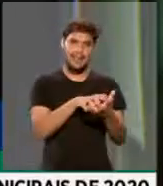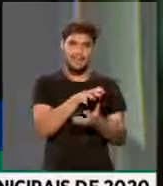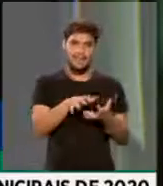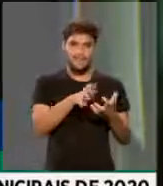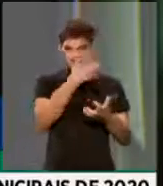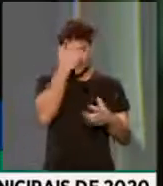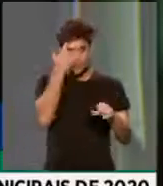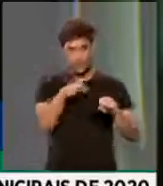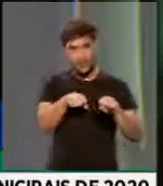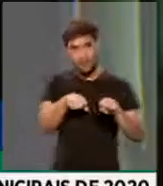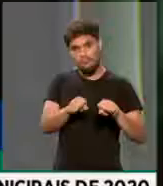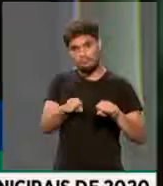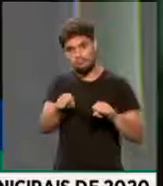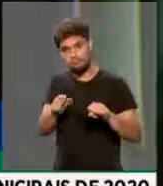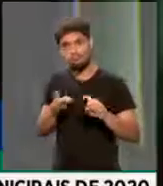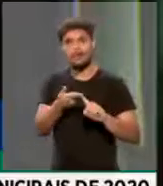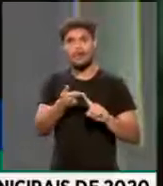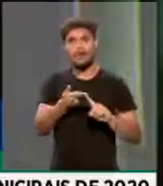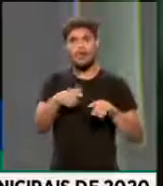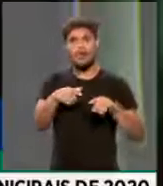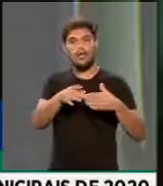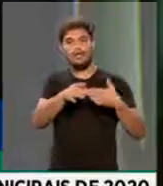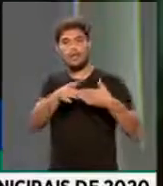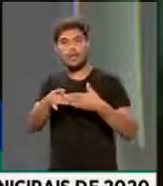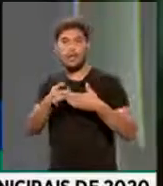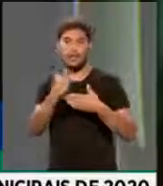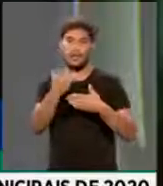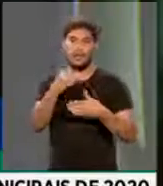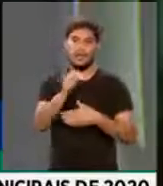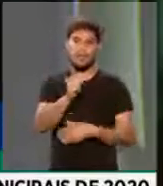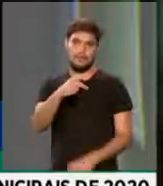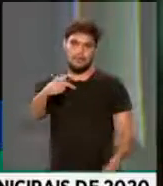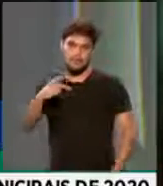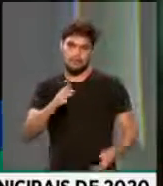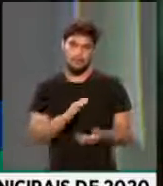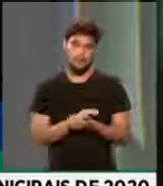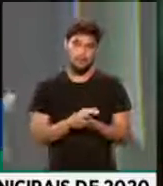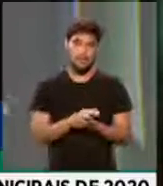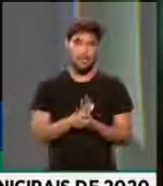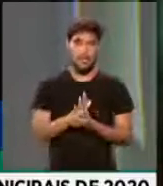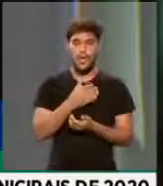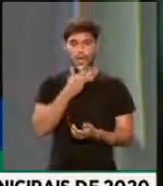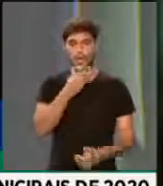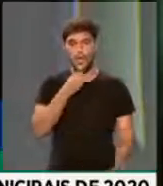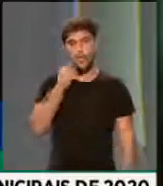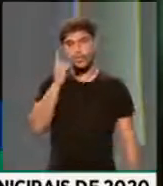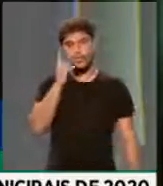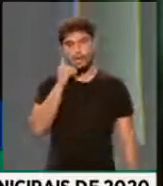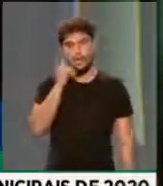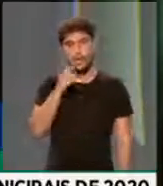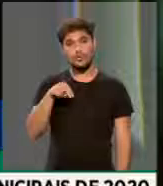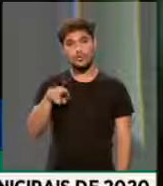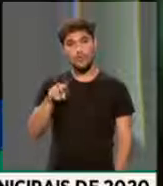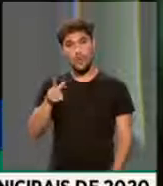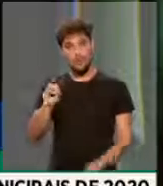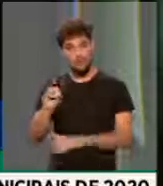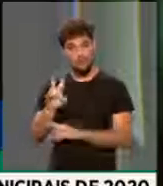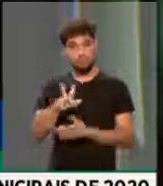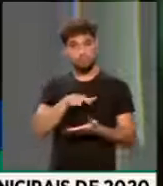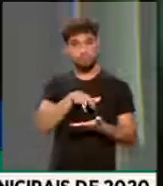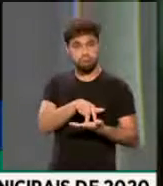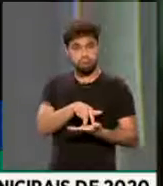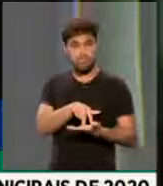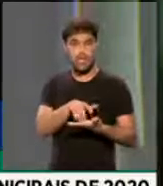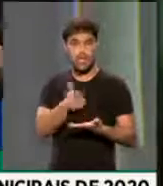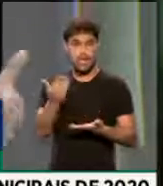aplicativos. Agora há pouco, o deputado Paulo Ganimi, líder do Novo, subiu à tribuna e